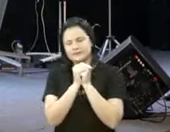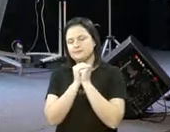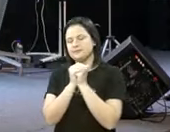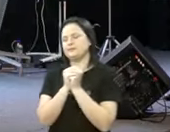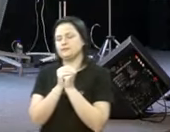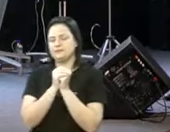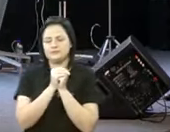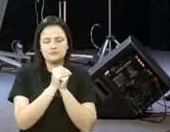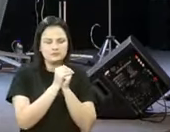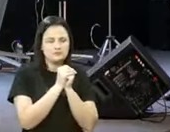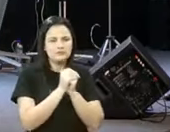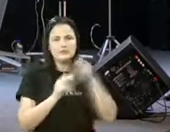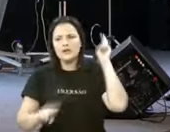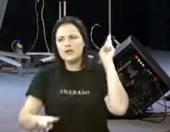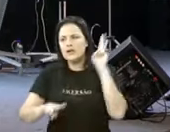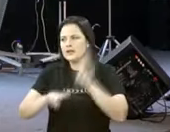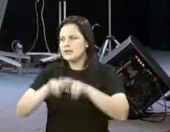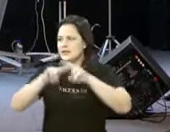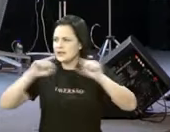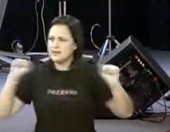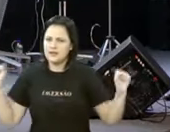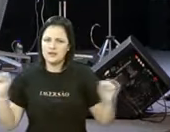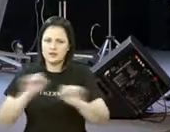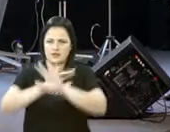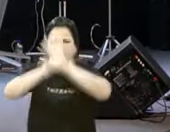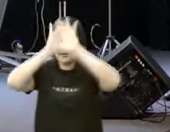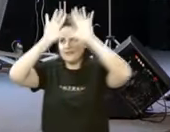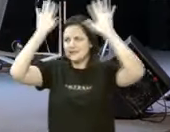amém. Senta dando glória a Jesus.